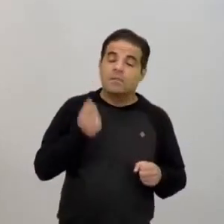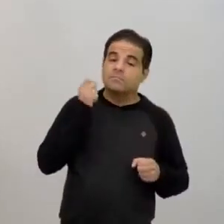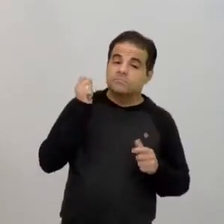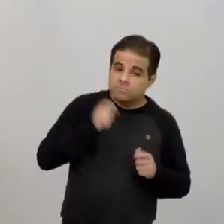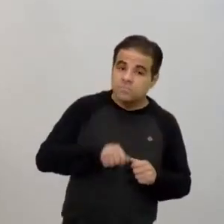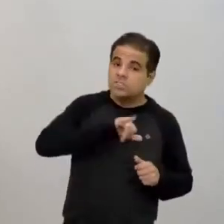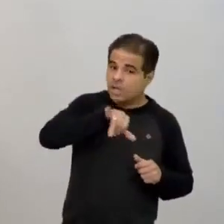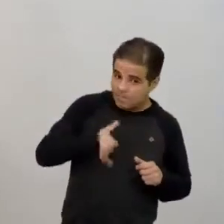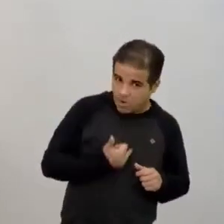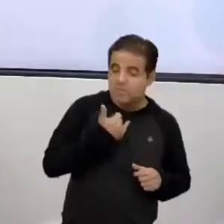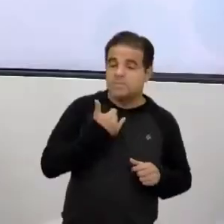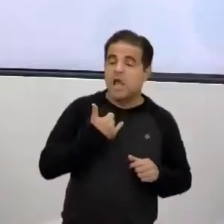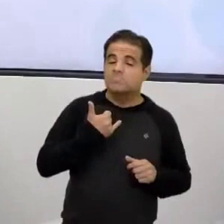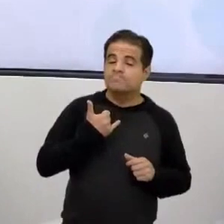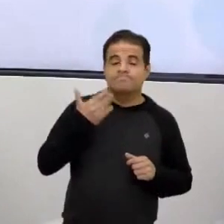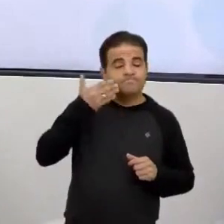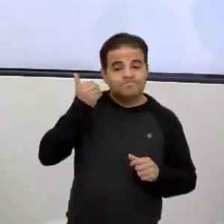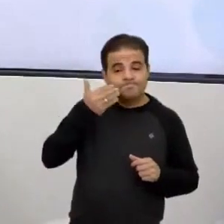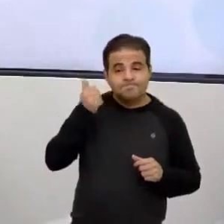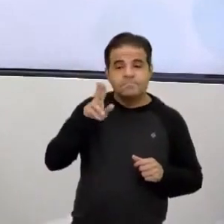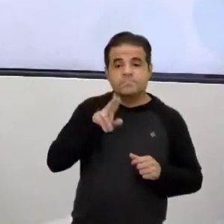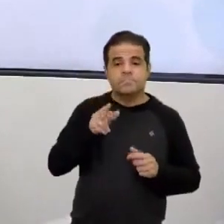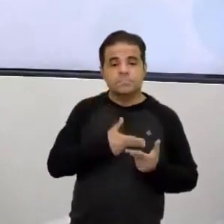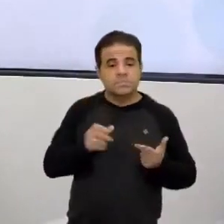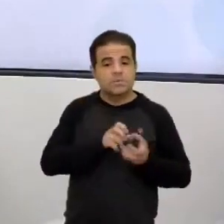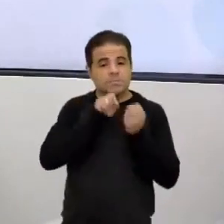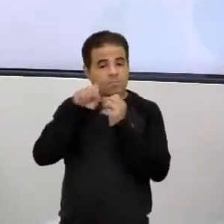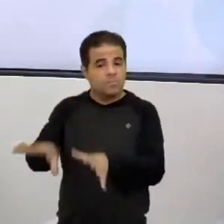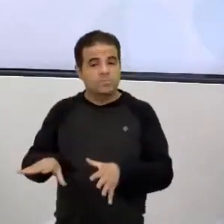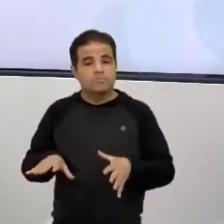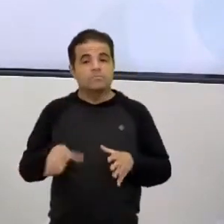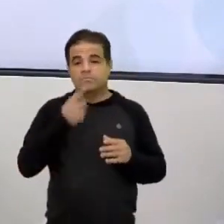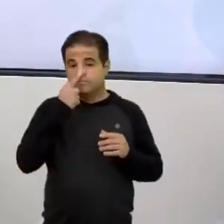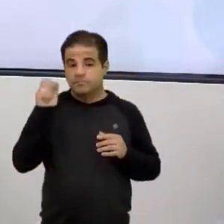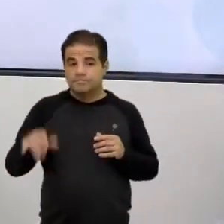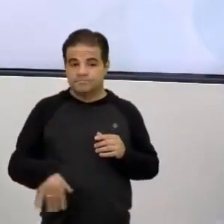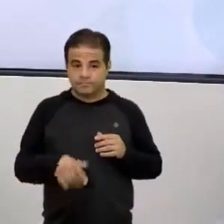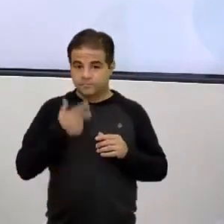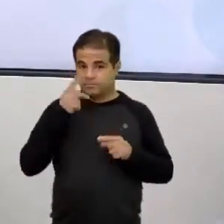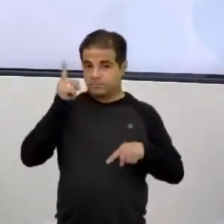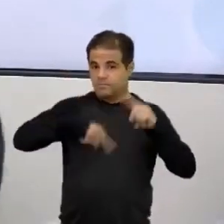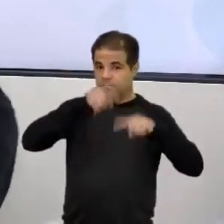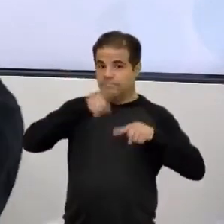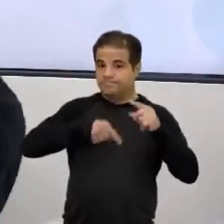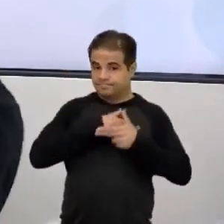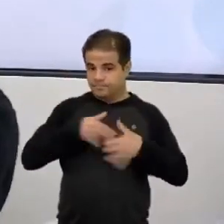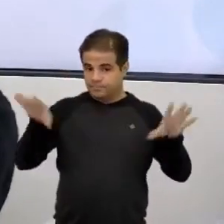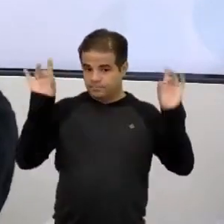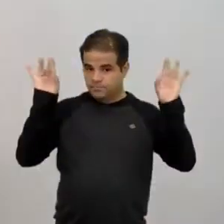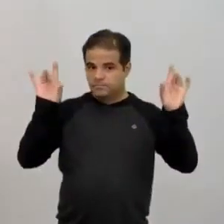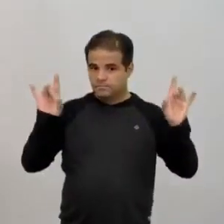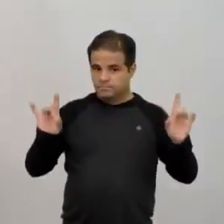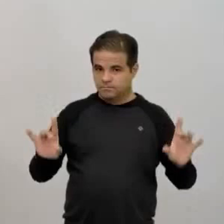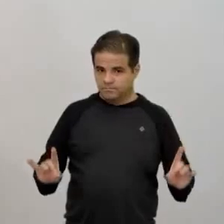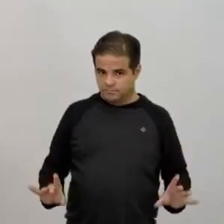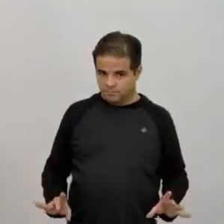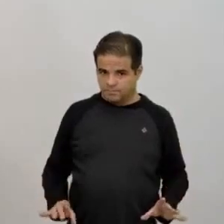possa reaproveitar coisas que iriam pro lixo. Mas a gente tá falando de materiais um pouquinho mais específicos, né, Ju?